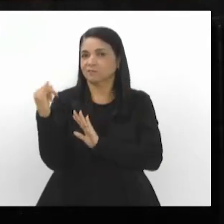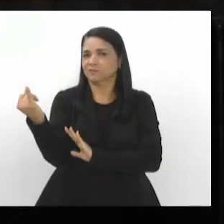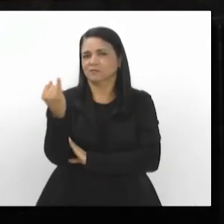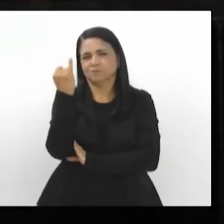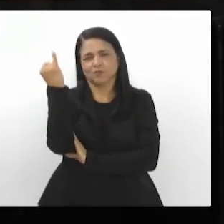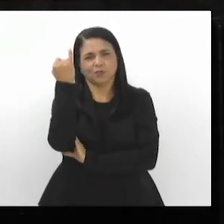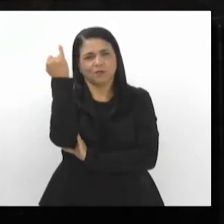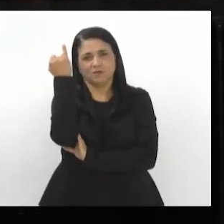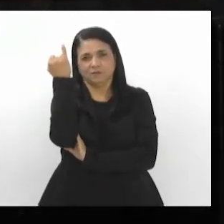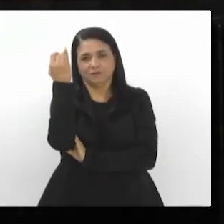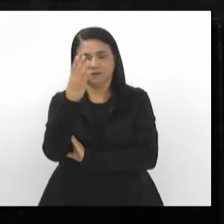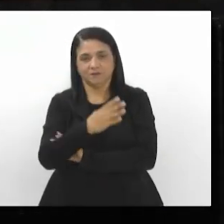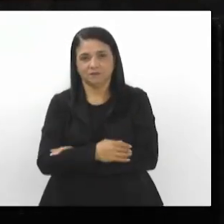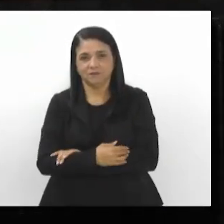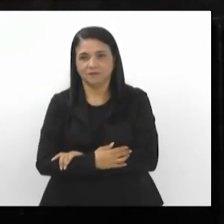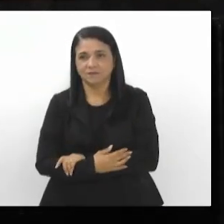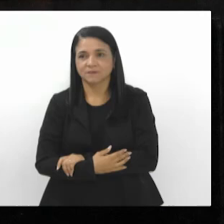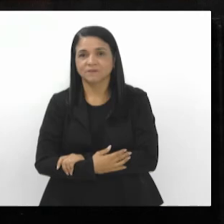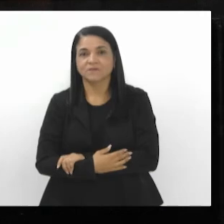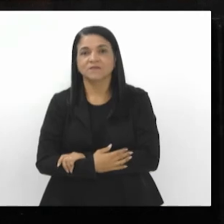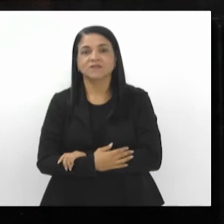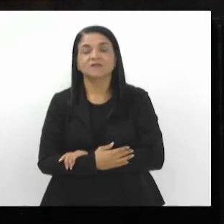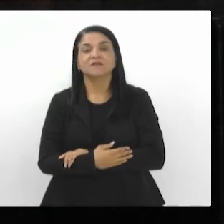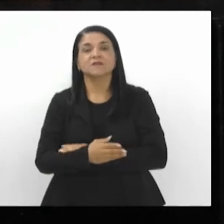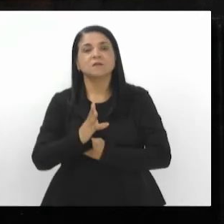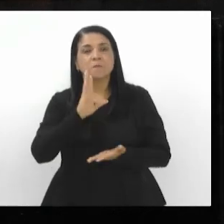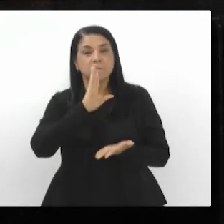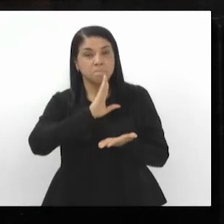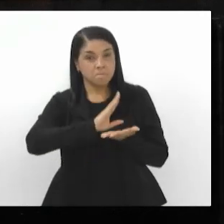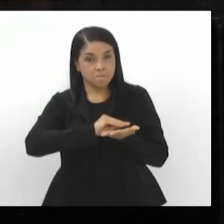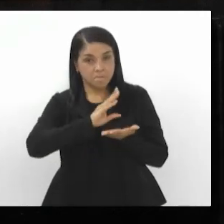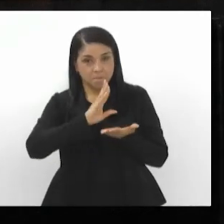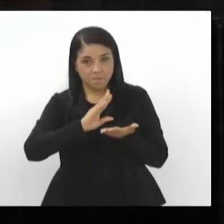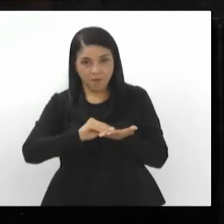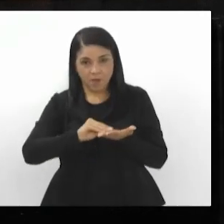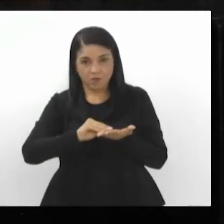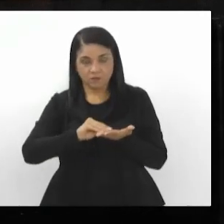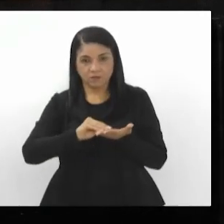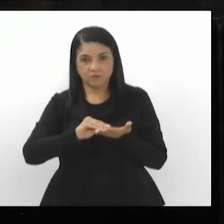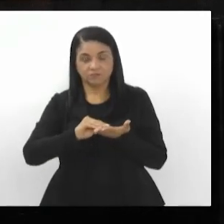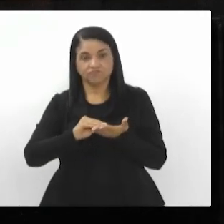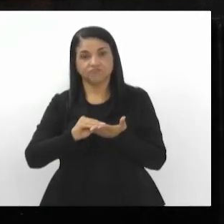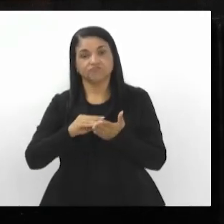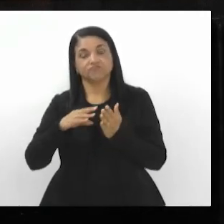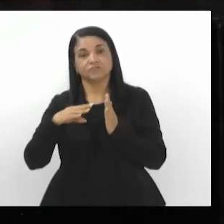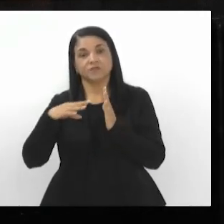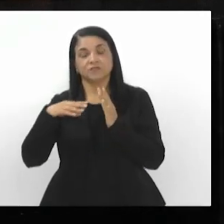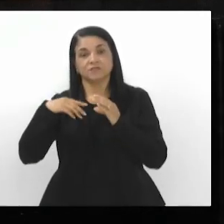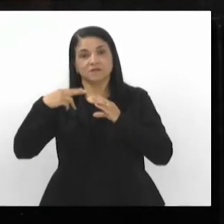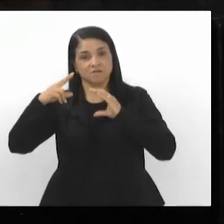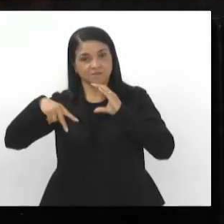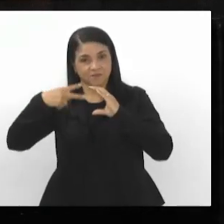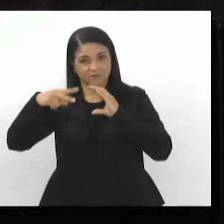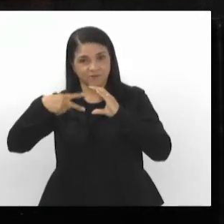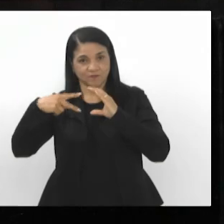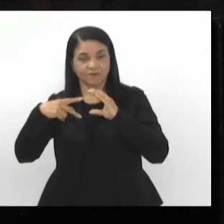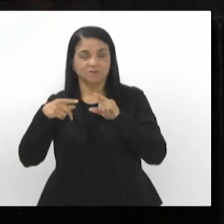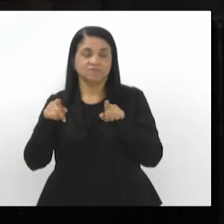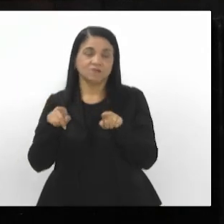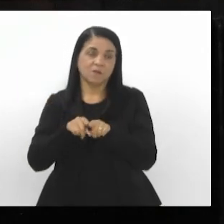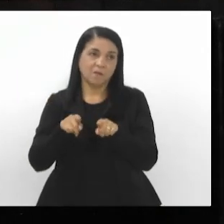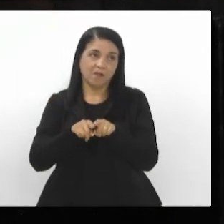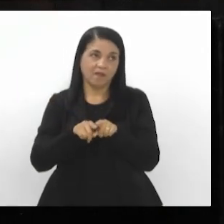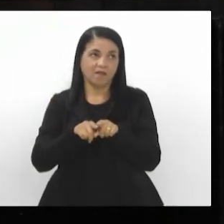importantíssimos, quer seja nas pautas das câmaras de vereadores, quer